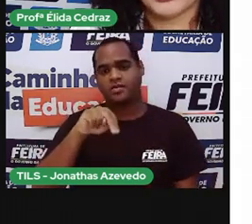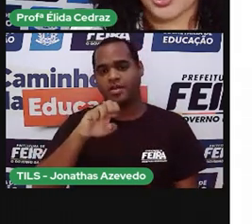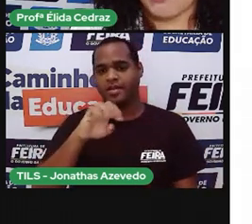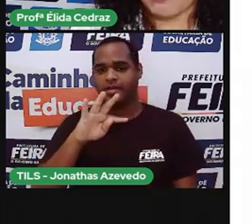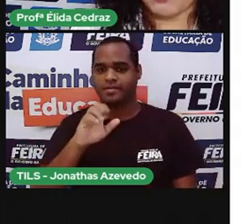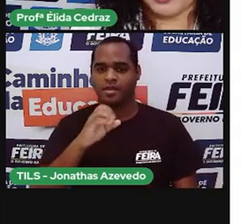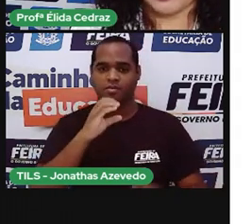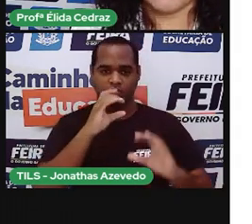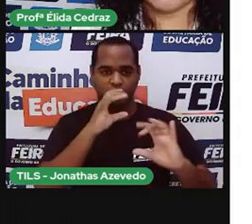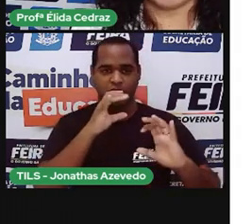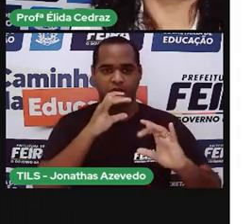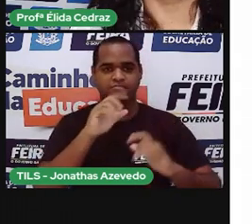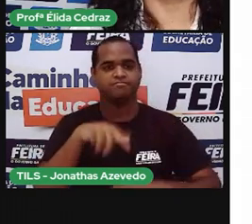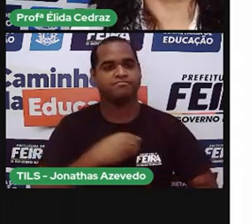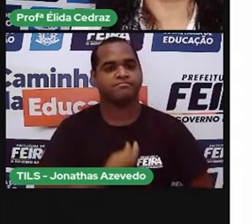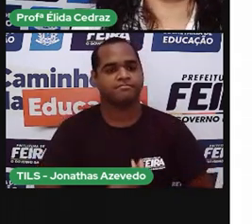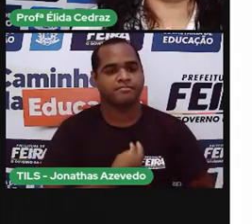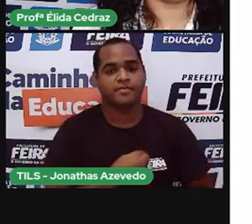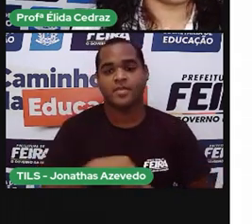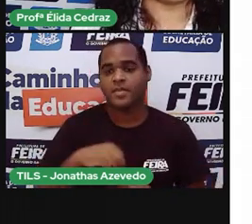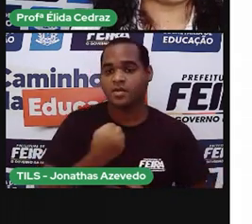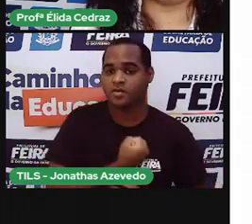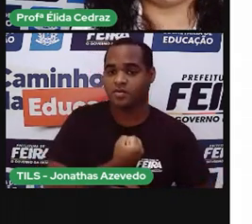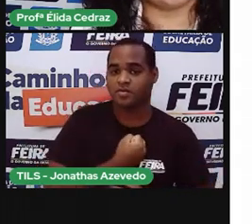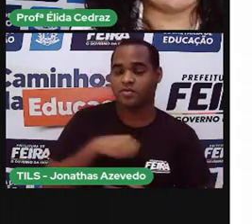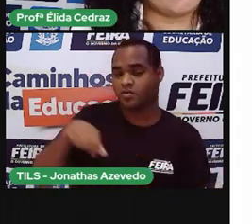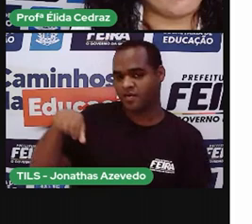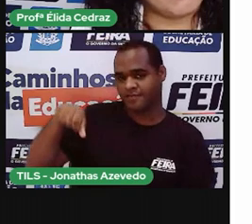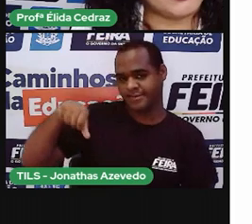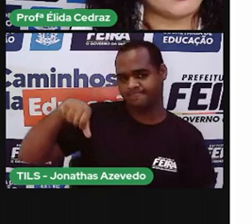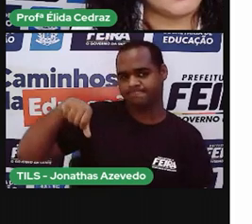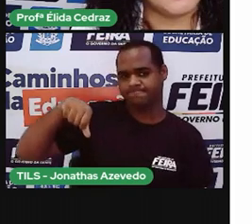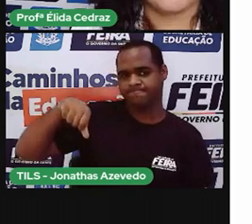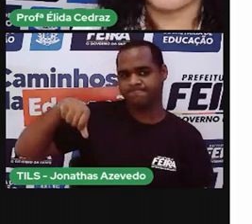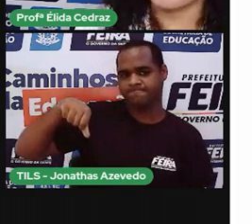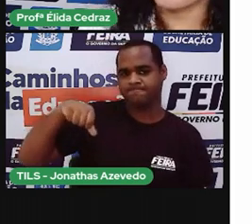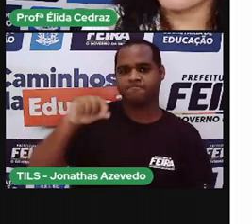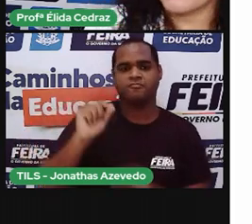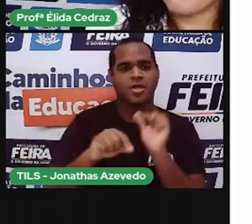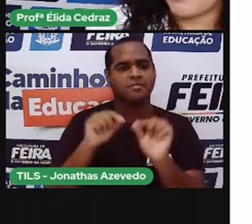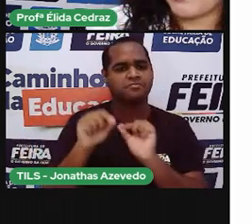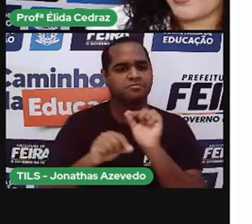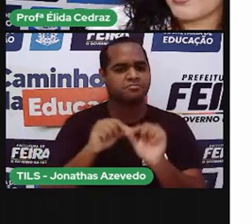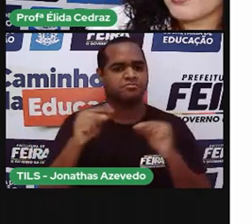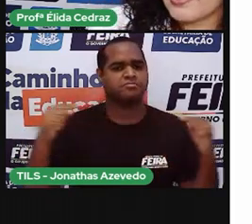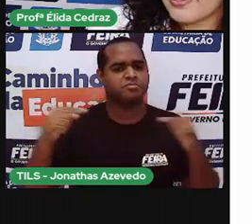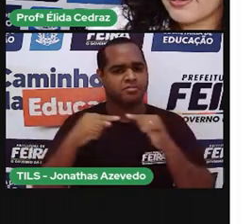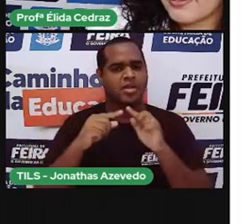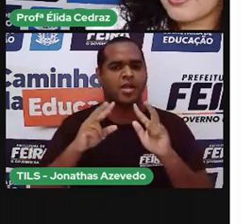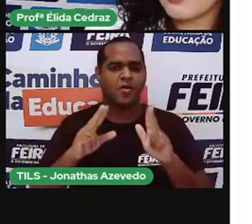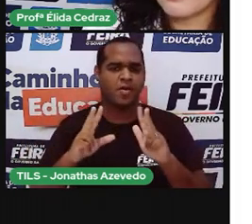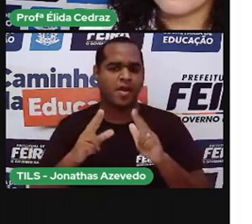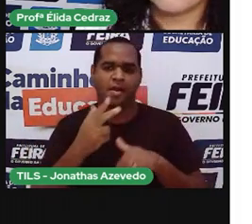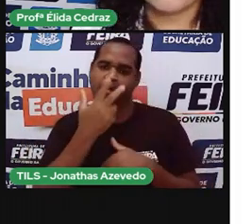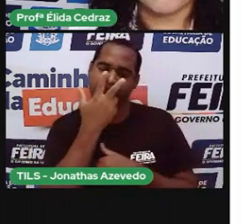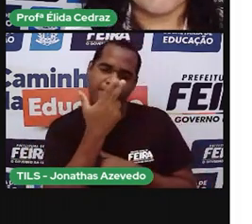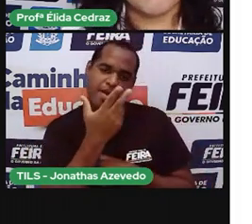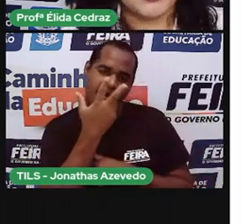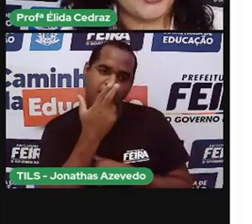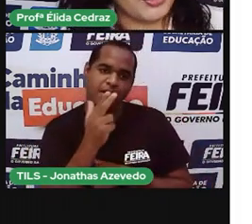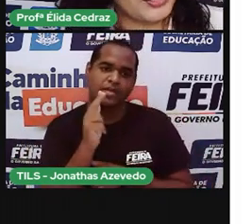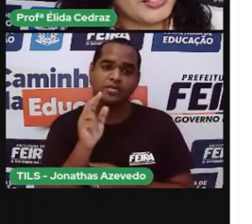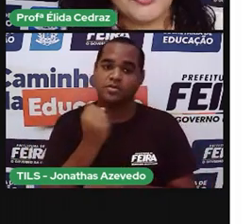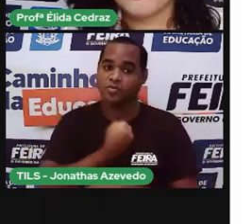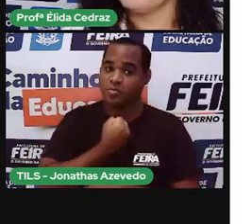Número 9. Quem conhece o número 9? Ele parece